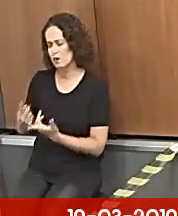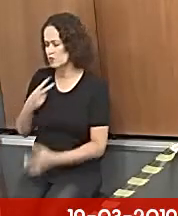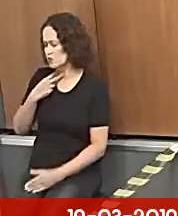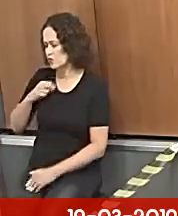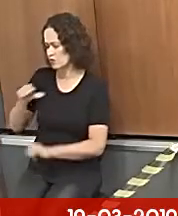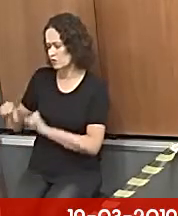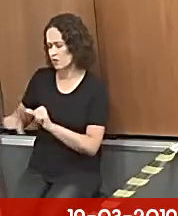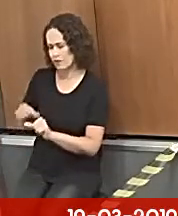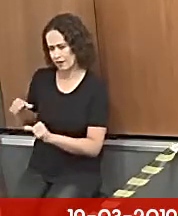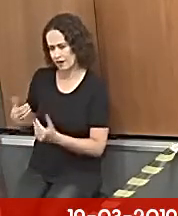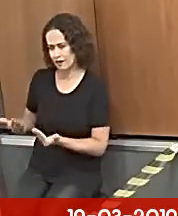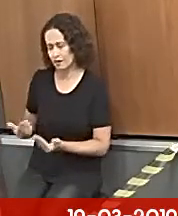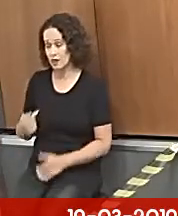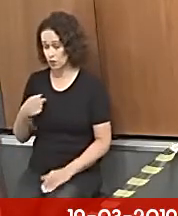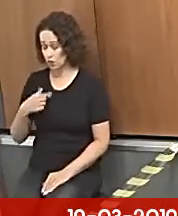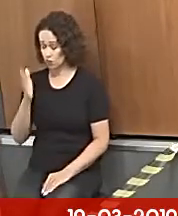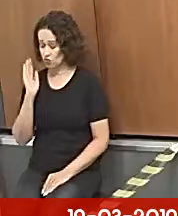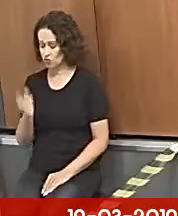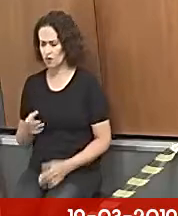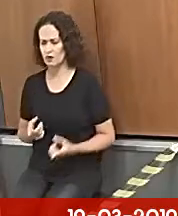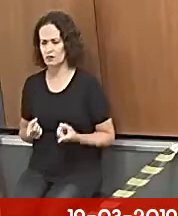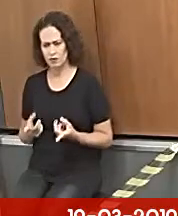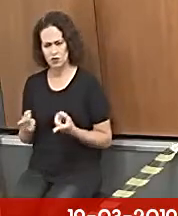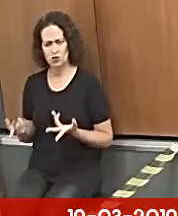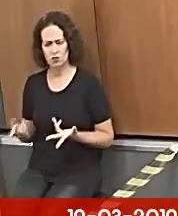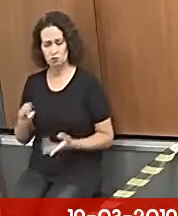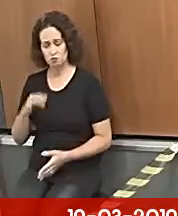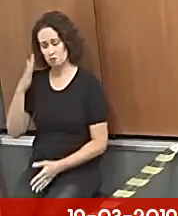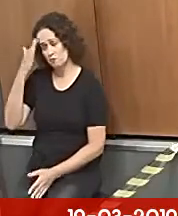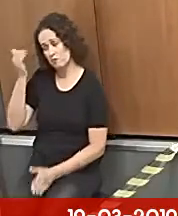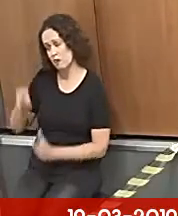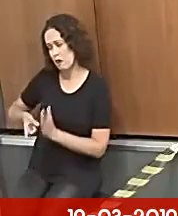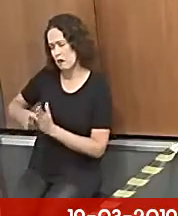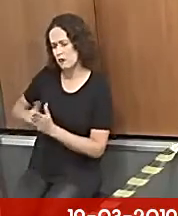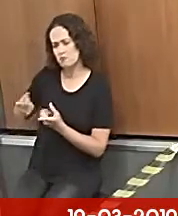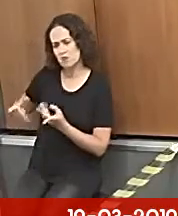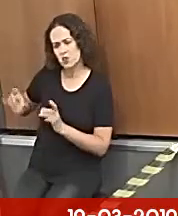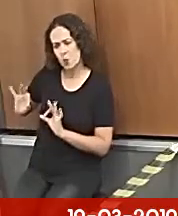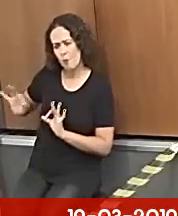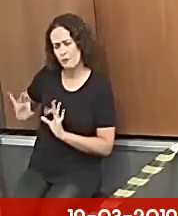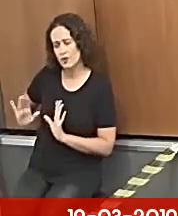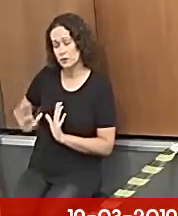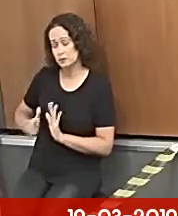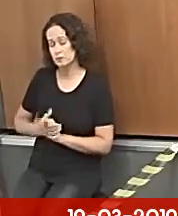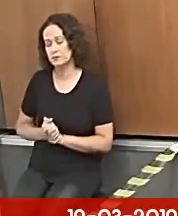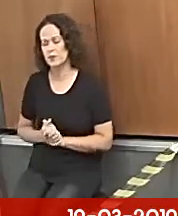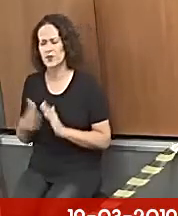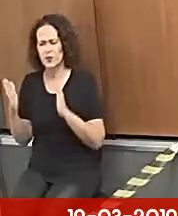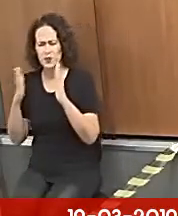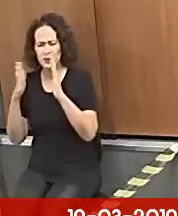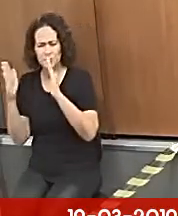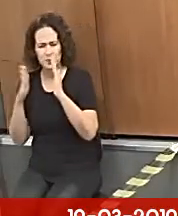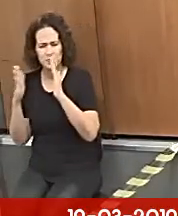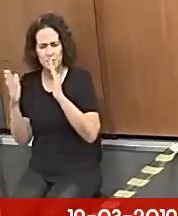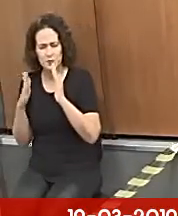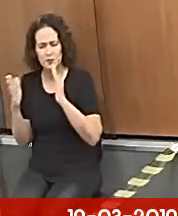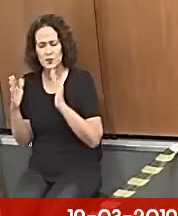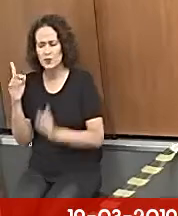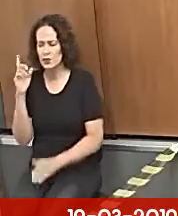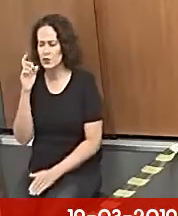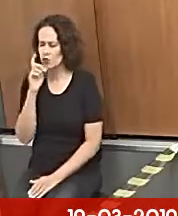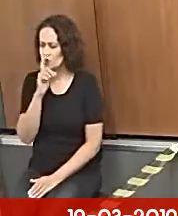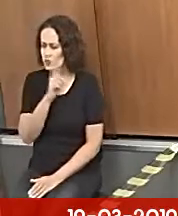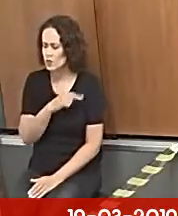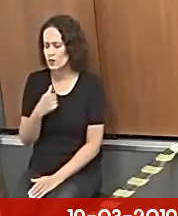e eu já tinha vendido o carro se eu soubesse não teria vendido aí eu ponho no anuário momento que eu estava muito